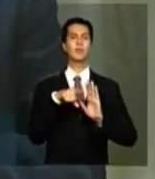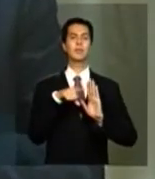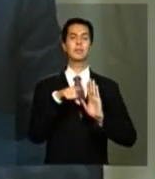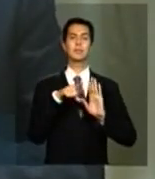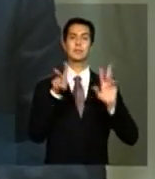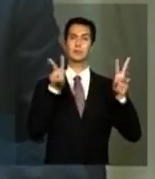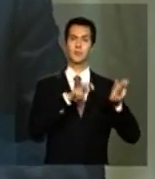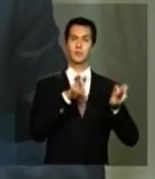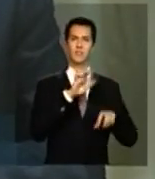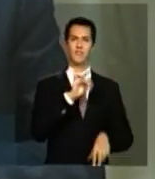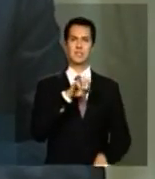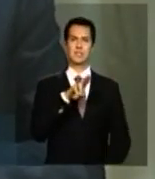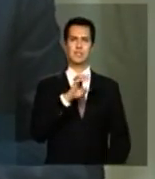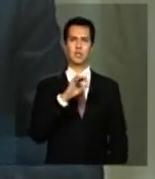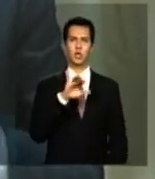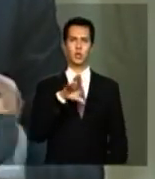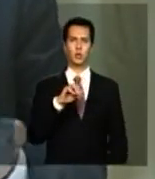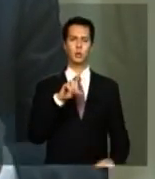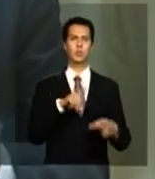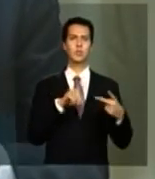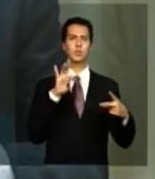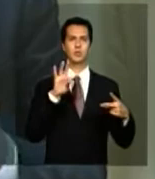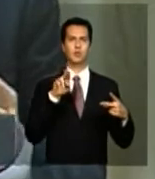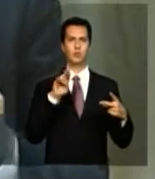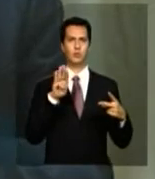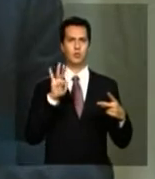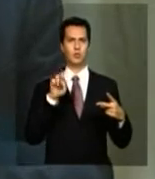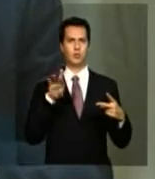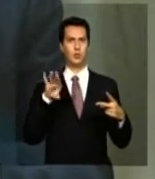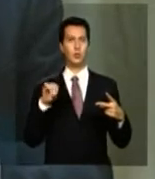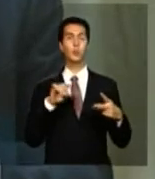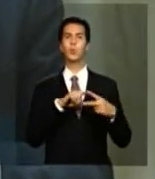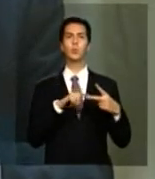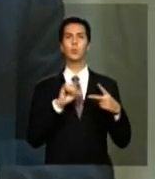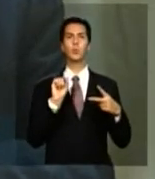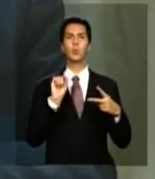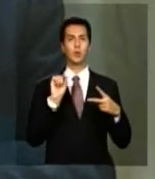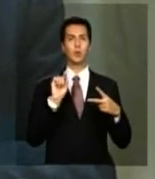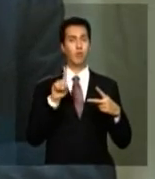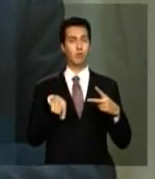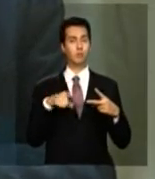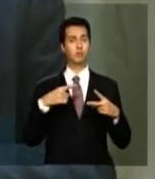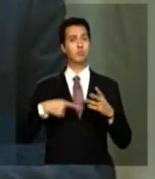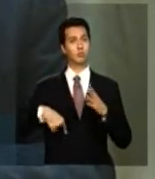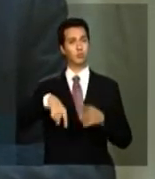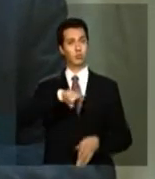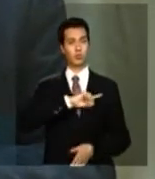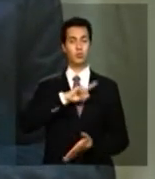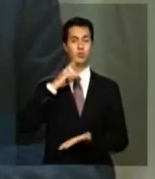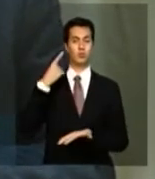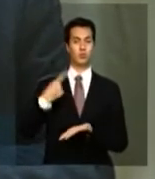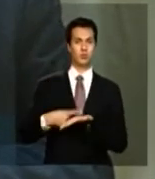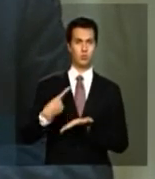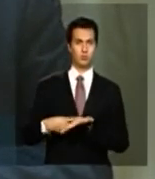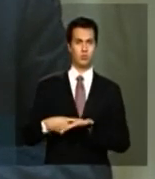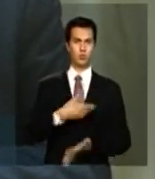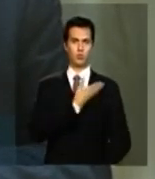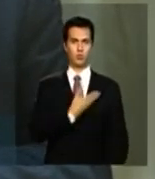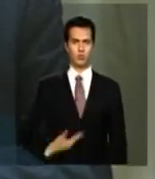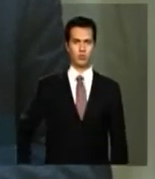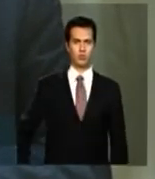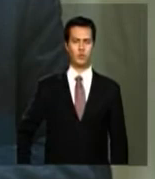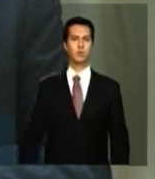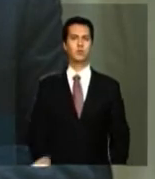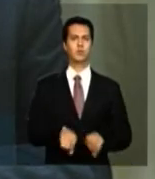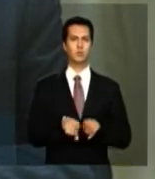elas eh são o resultado de um compromisso assumido entre o governo o